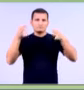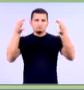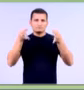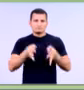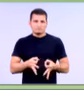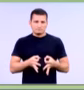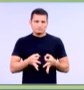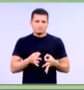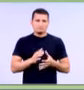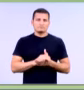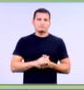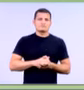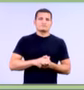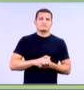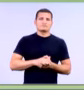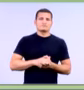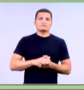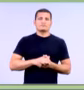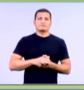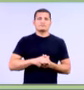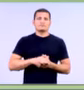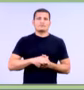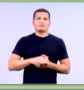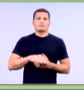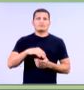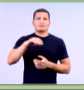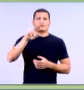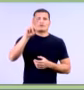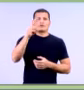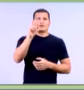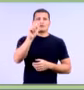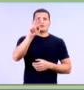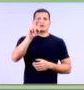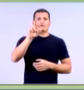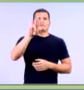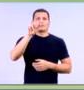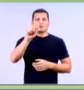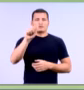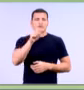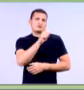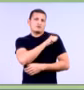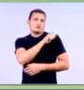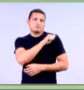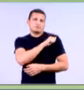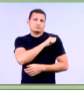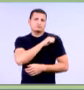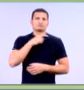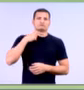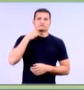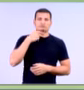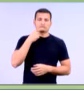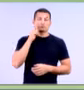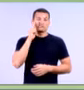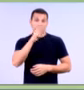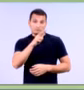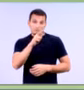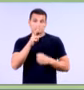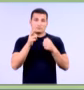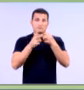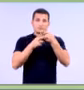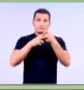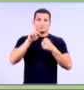certeza, haverá alunos com dúvida. A gente vê que o verbo haver, ele é igual a